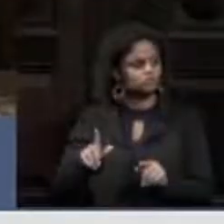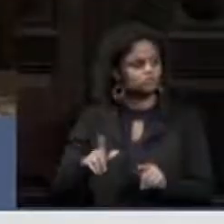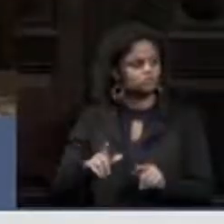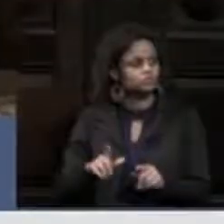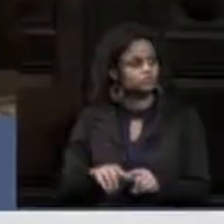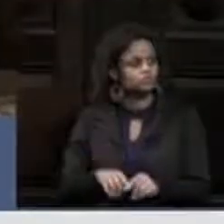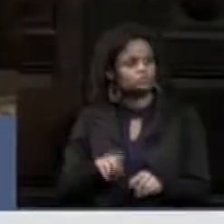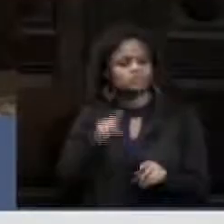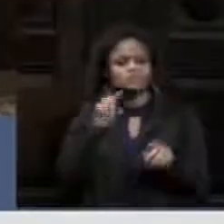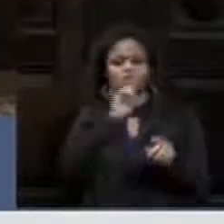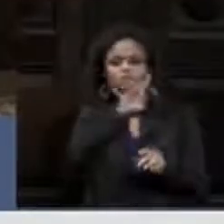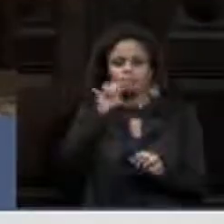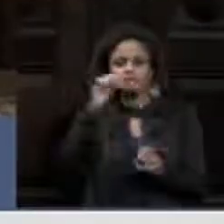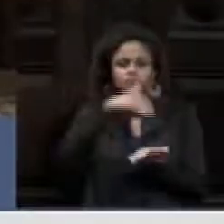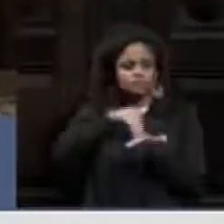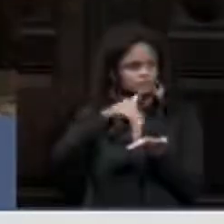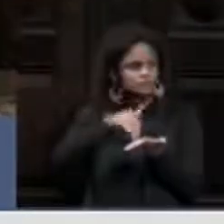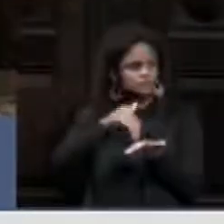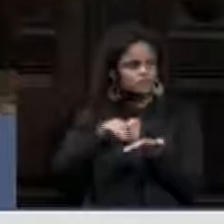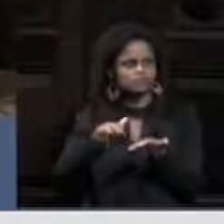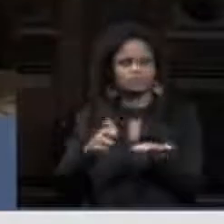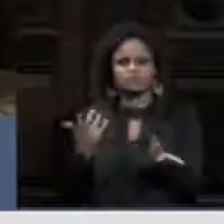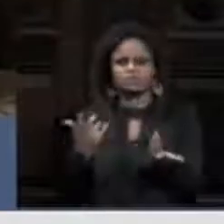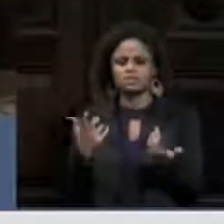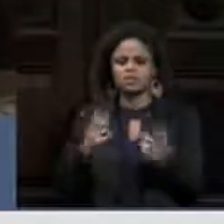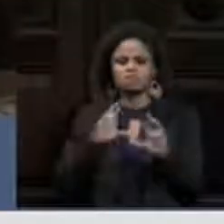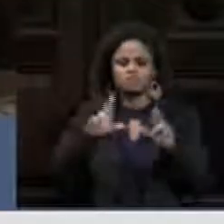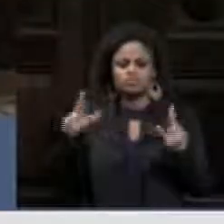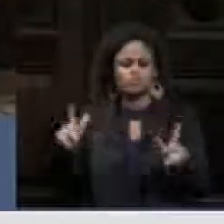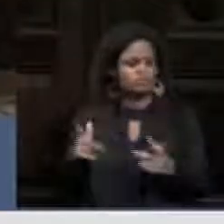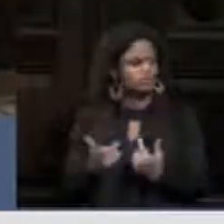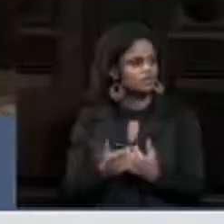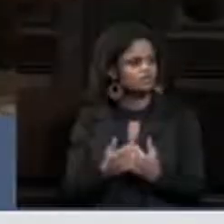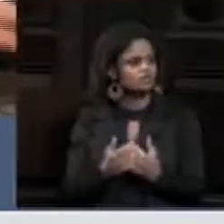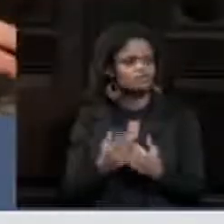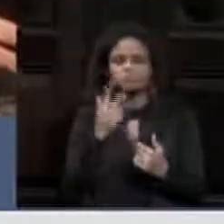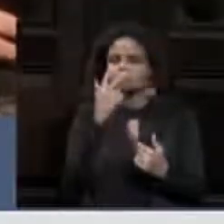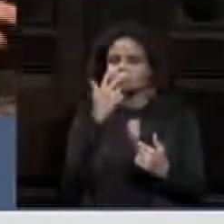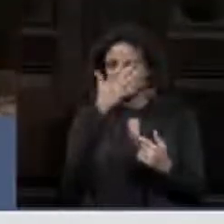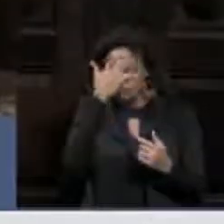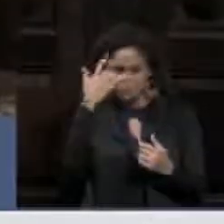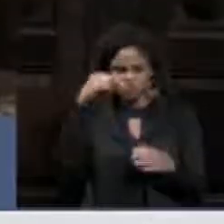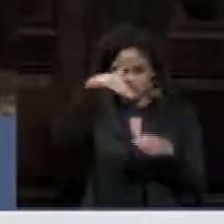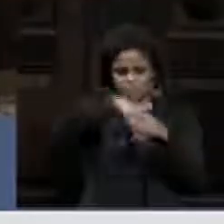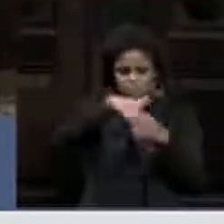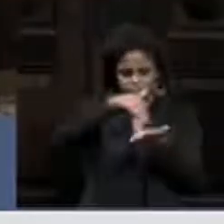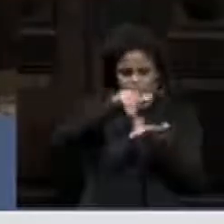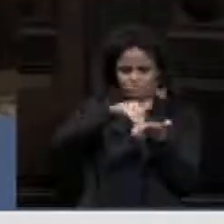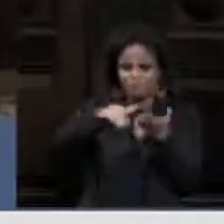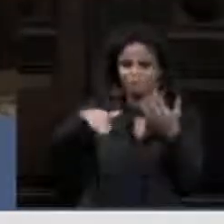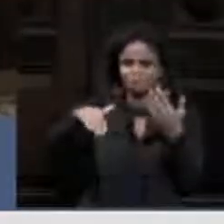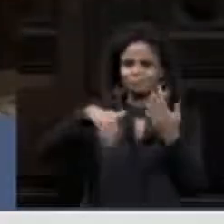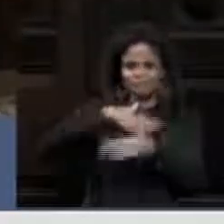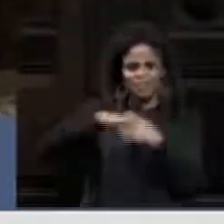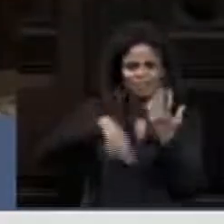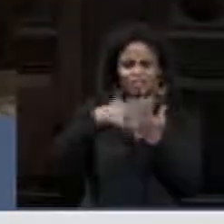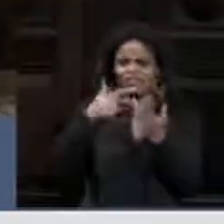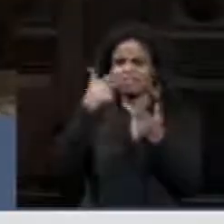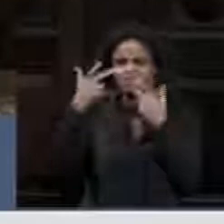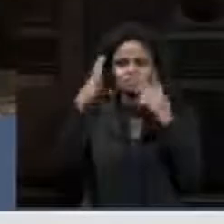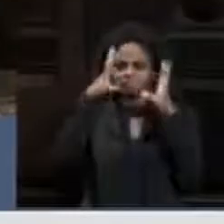cada secretaria é um gueto, ninguém fala a mesma língua, ninguém vai na